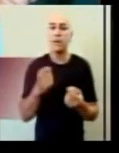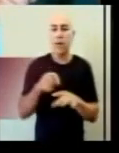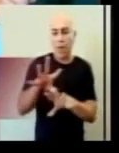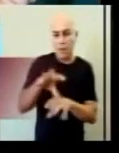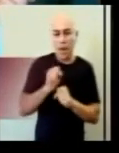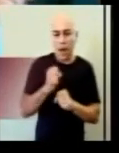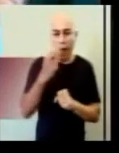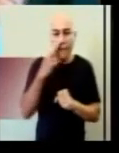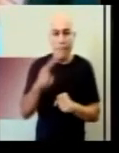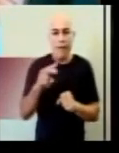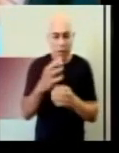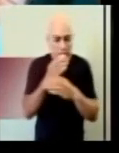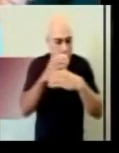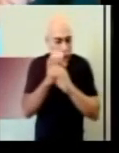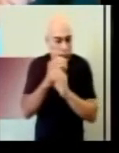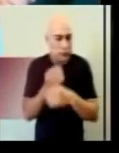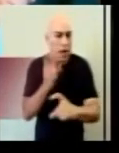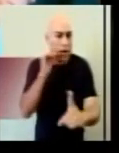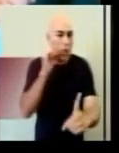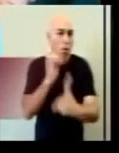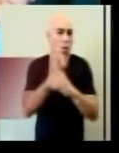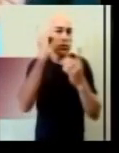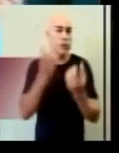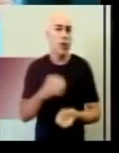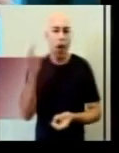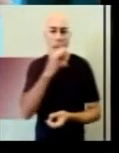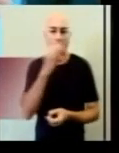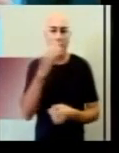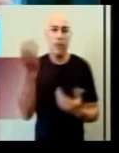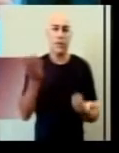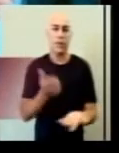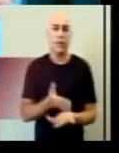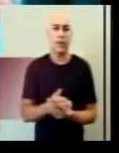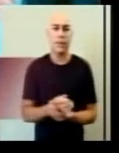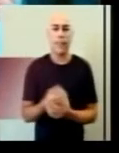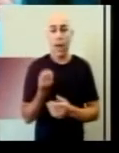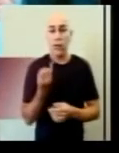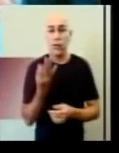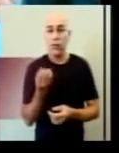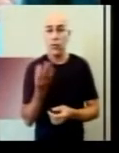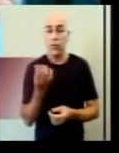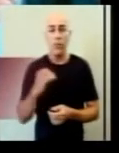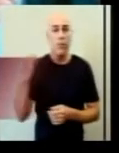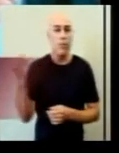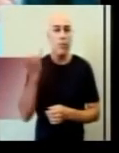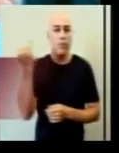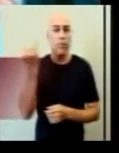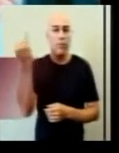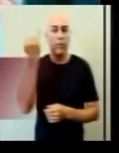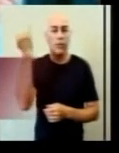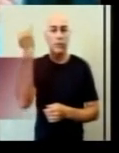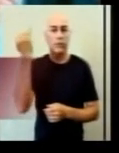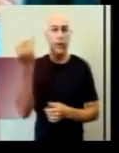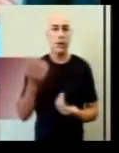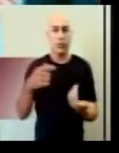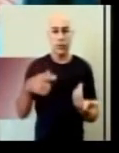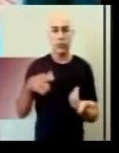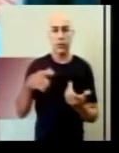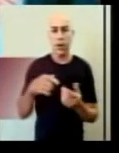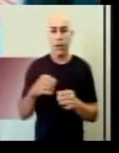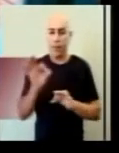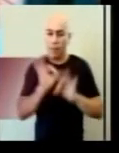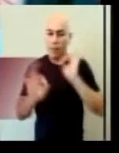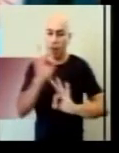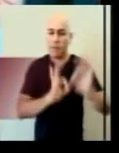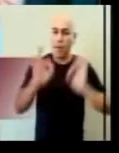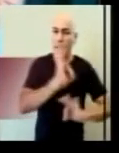a presença do vírus o mais rápido possível. Esses dados são extremamente importantes também para a gente nos